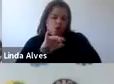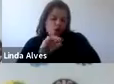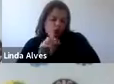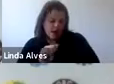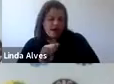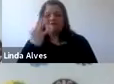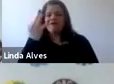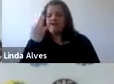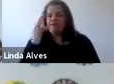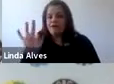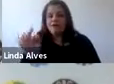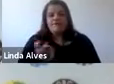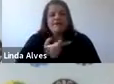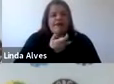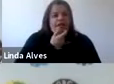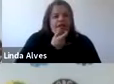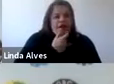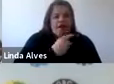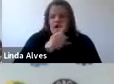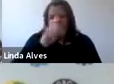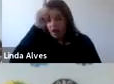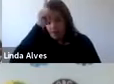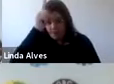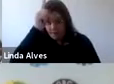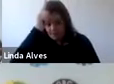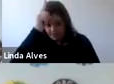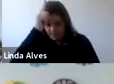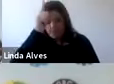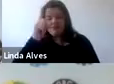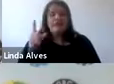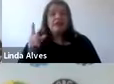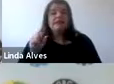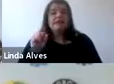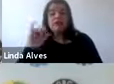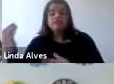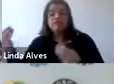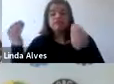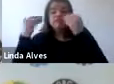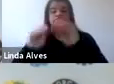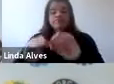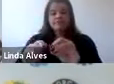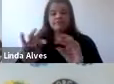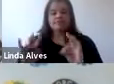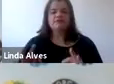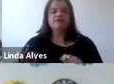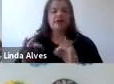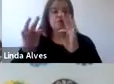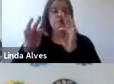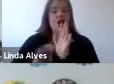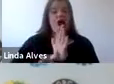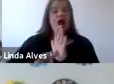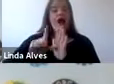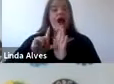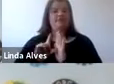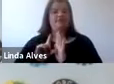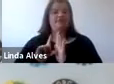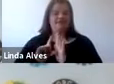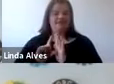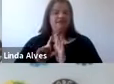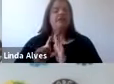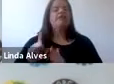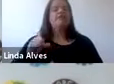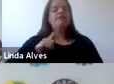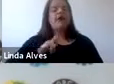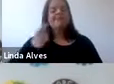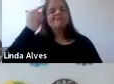Alemanha, quando eles aplicam essas novas tecnologias, antes disso, há um